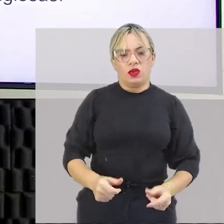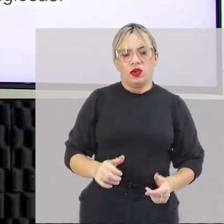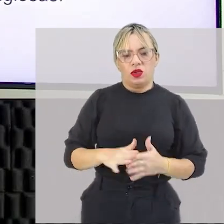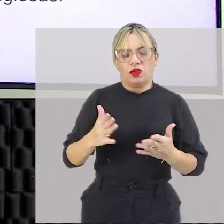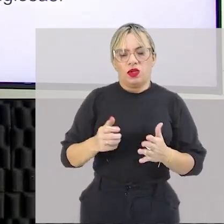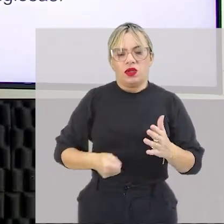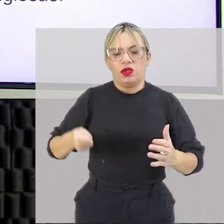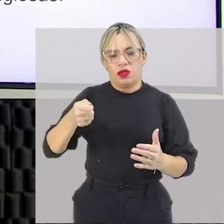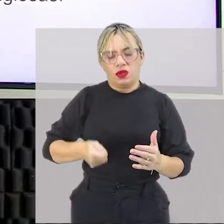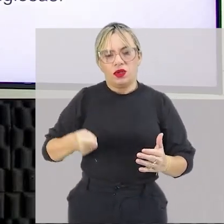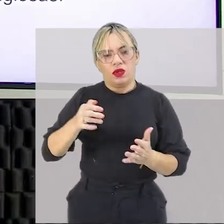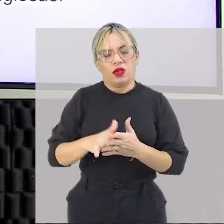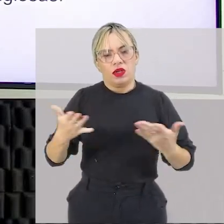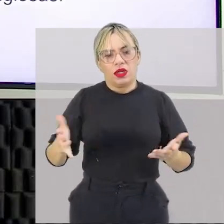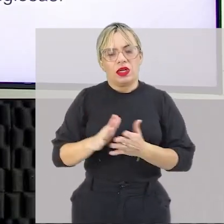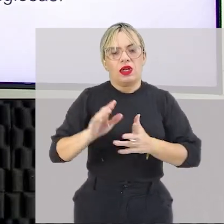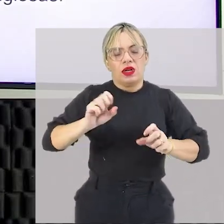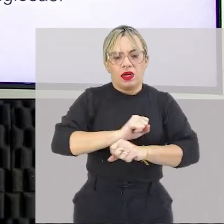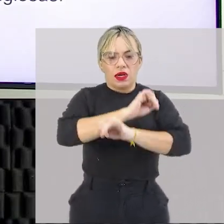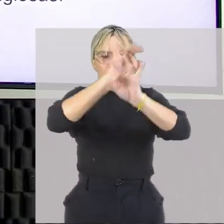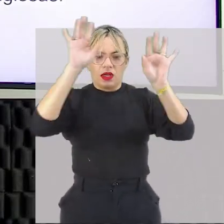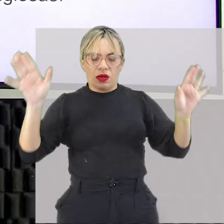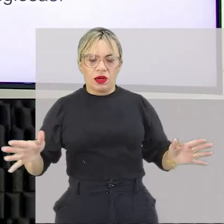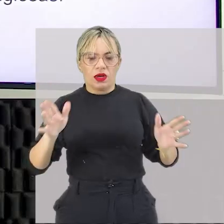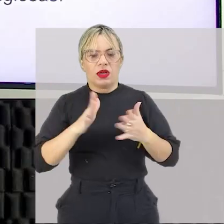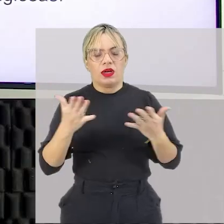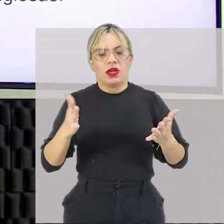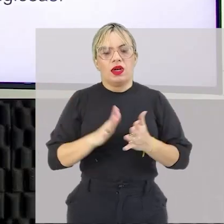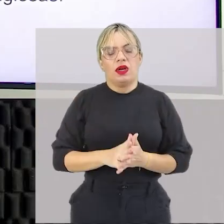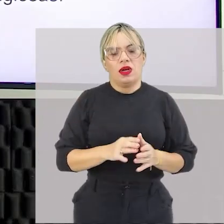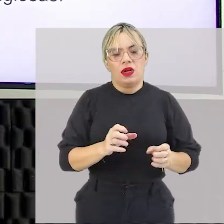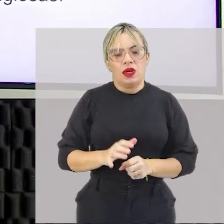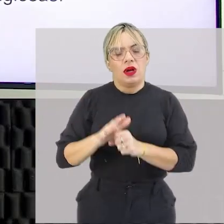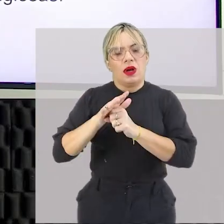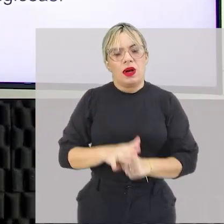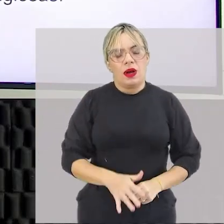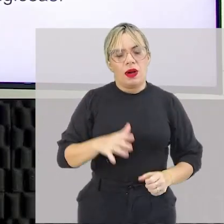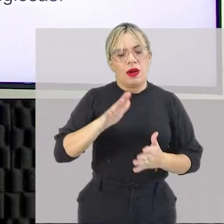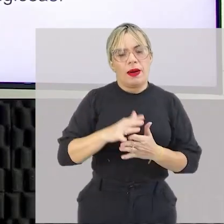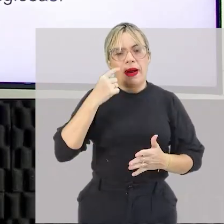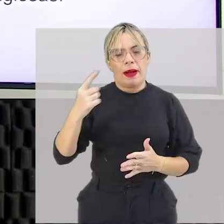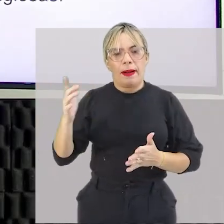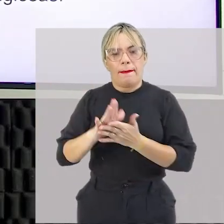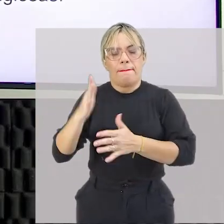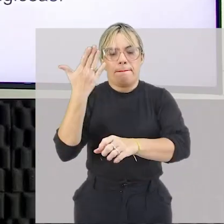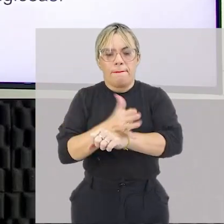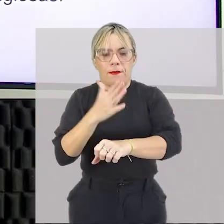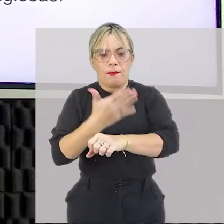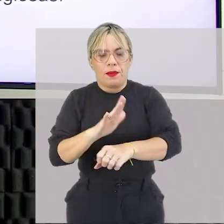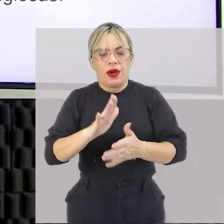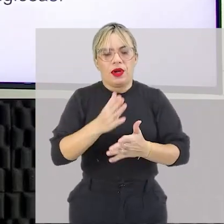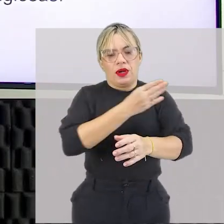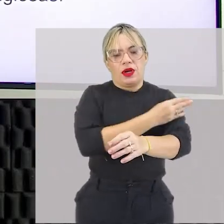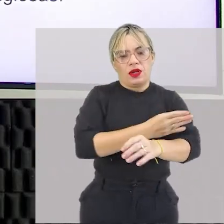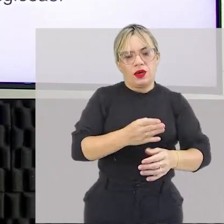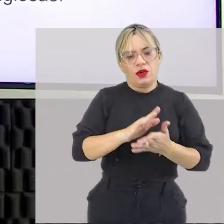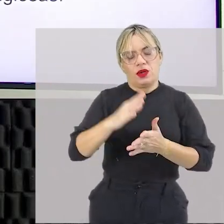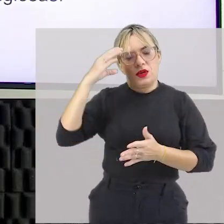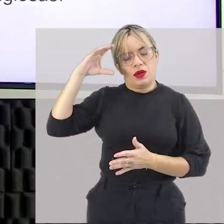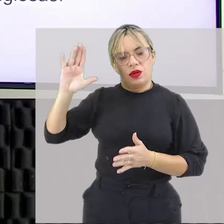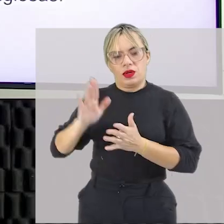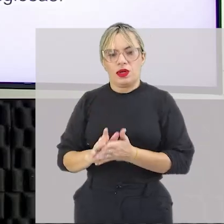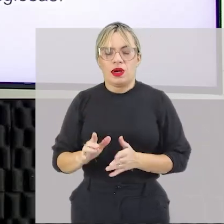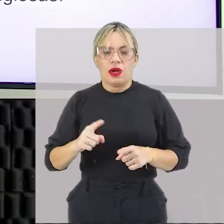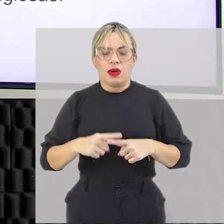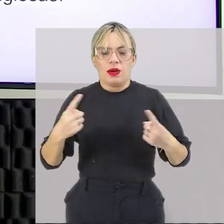ele é impositivo. Existe, claro, uma coerção, uma pressão social sobre a prática de um costume, mas não quer dizer que ele